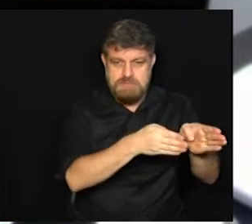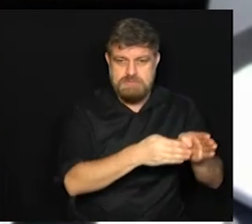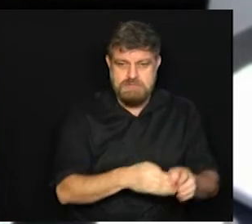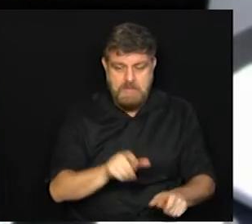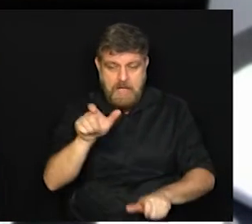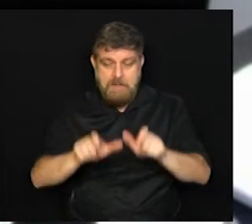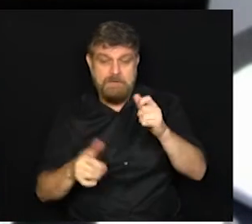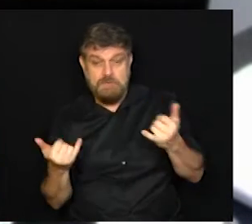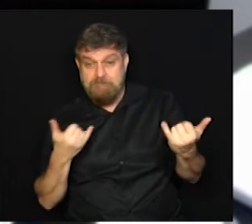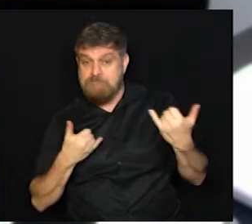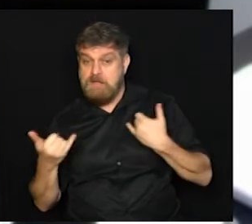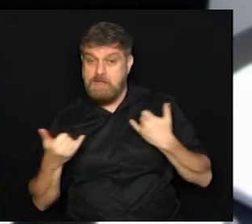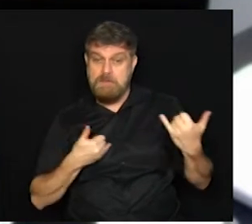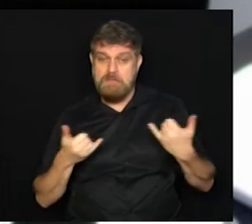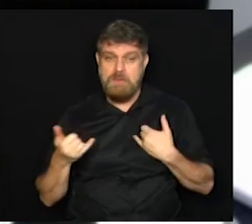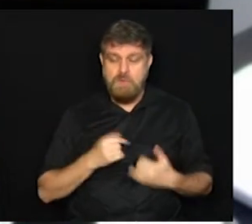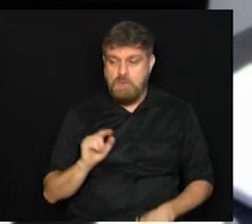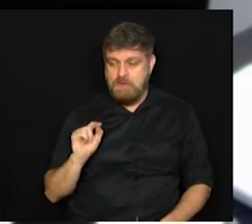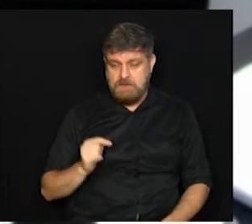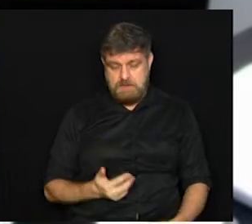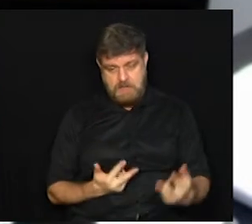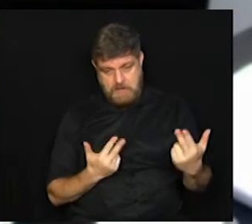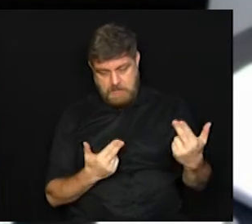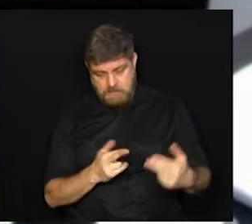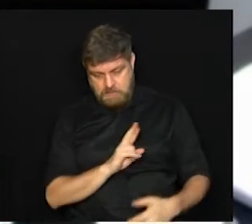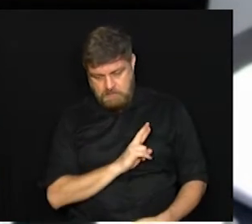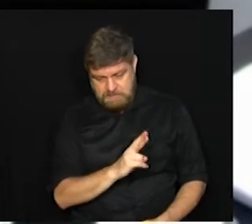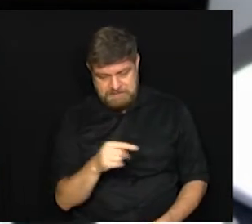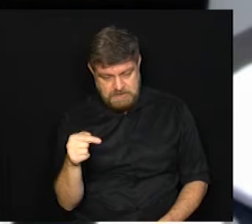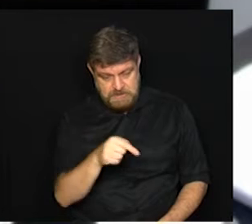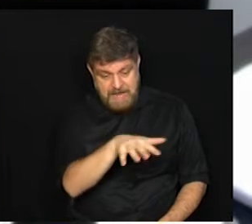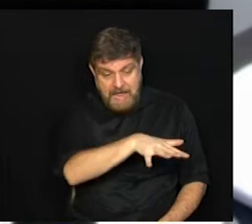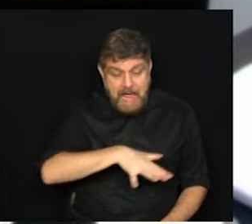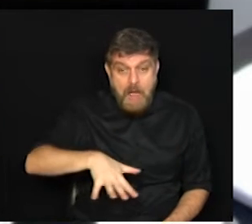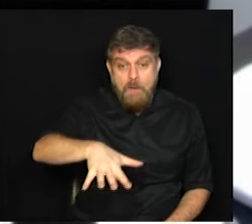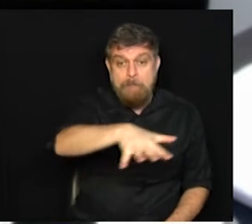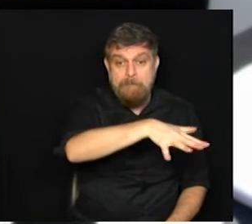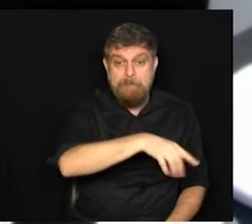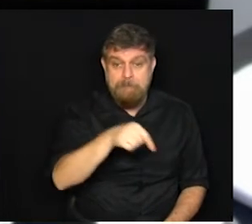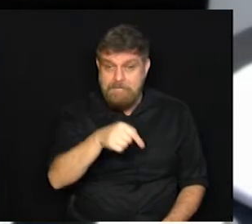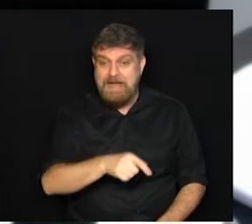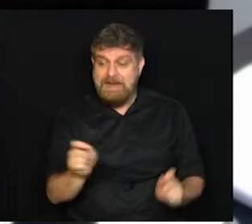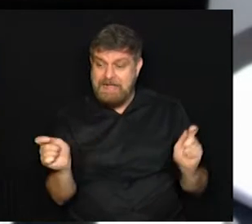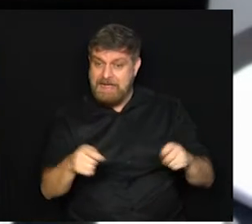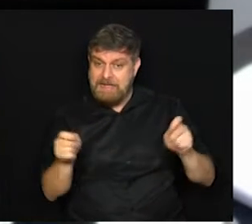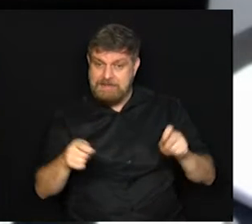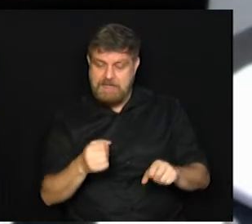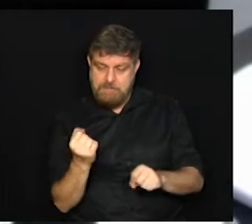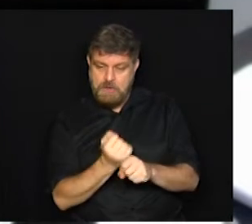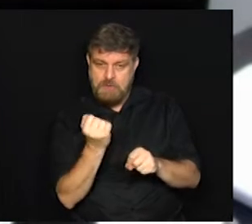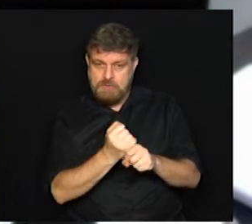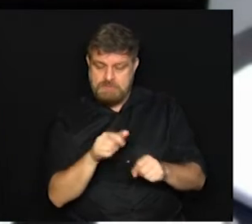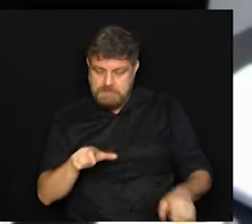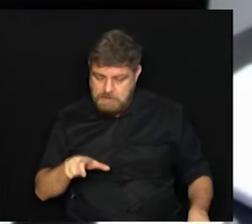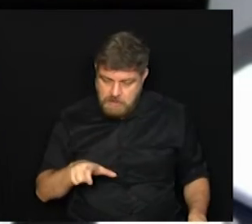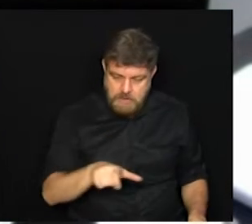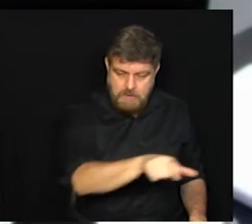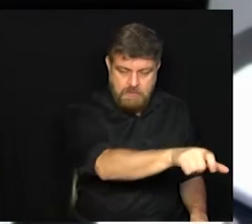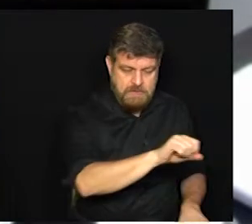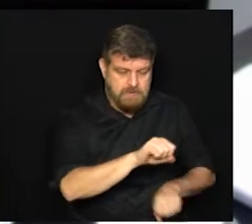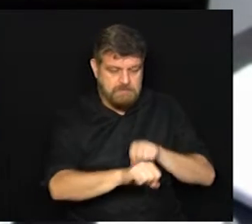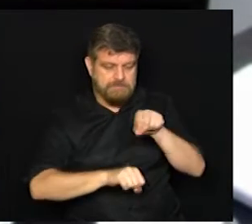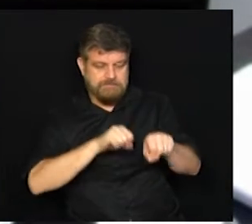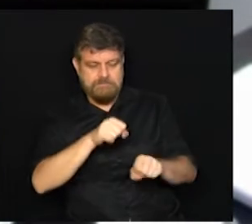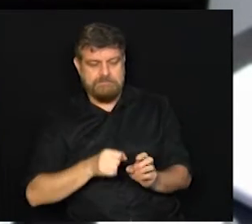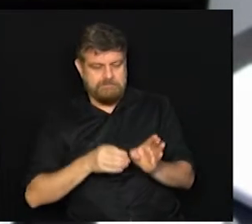que, como você disse, né, já é um terreno ali que tem condições de ser feito normalmente, né? Então, acho